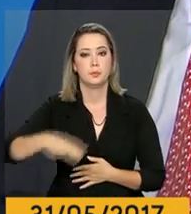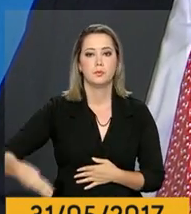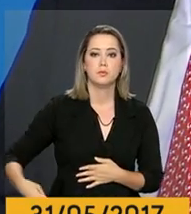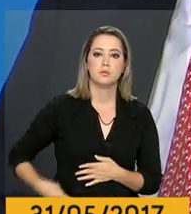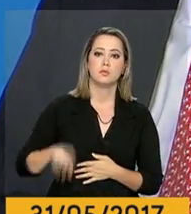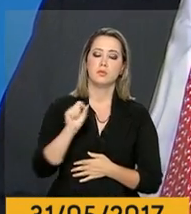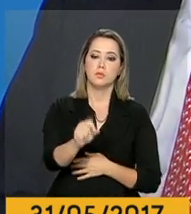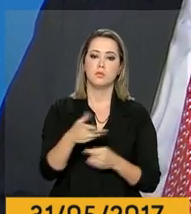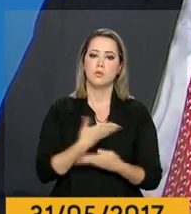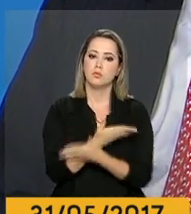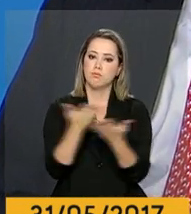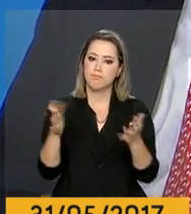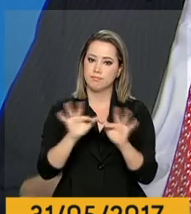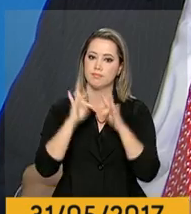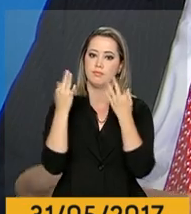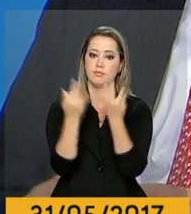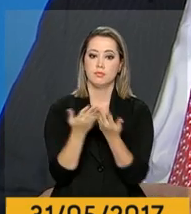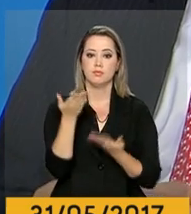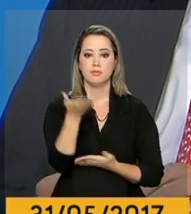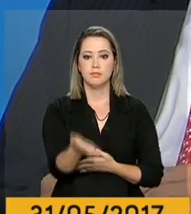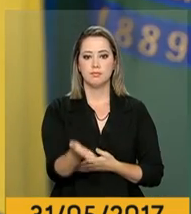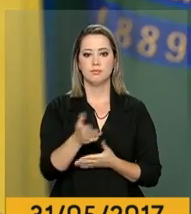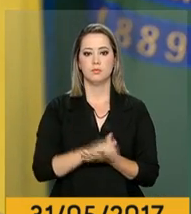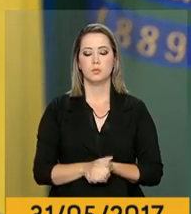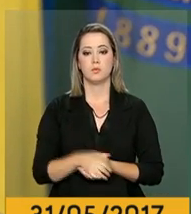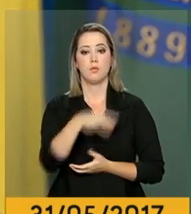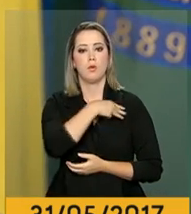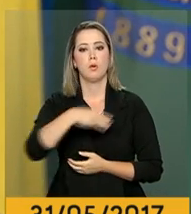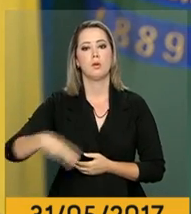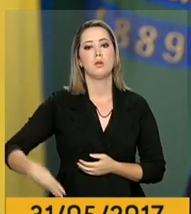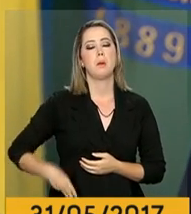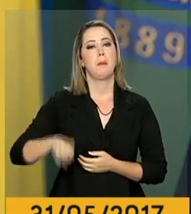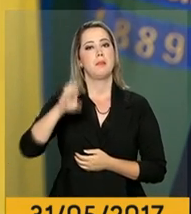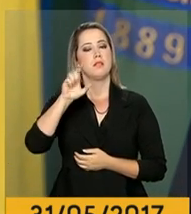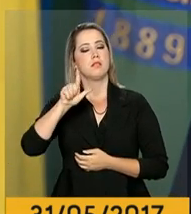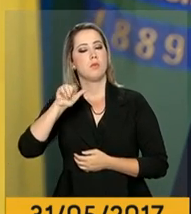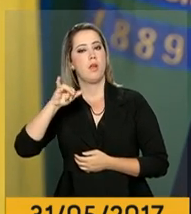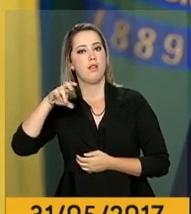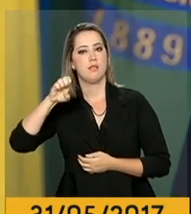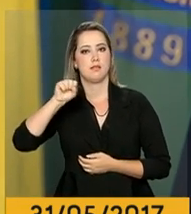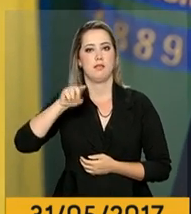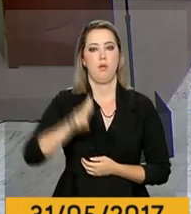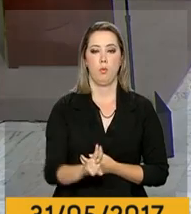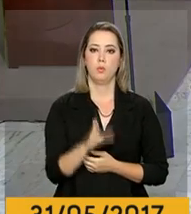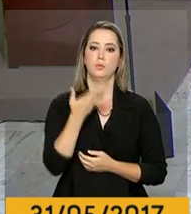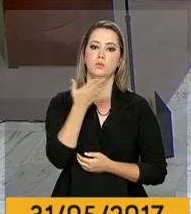e seus familiares, ministros Eliseu Padilha,